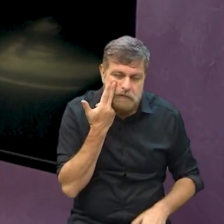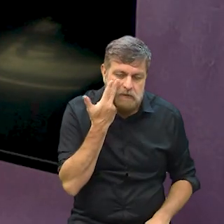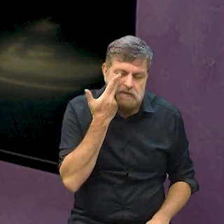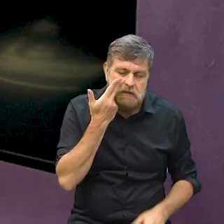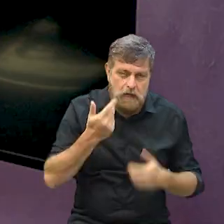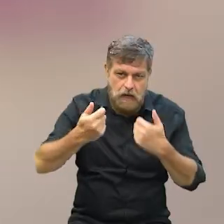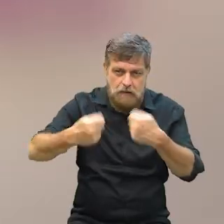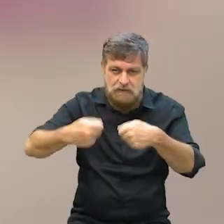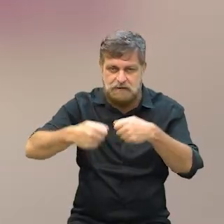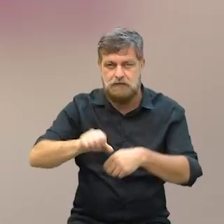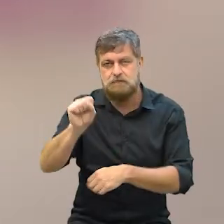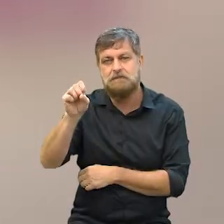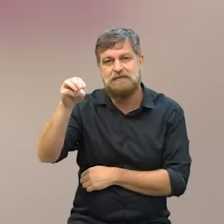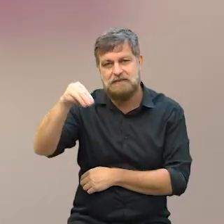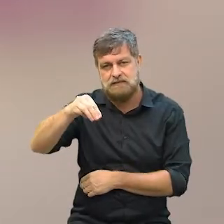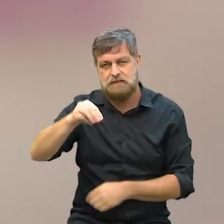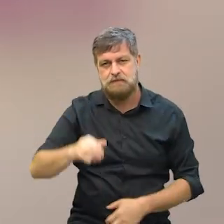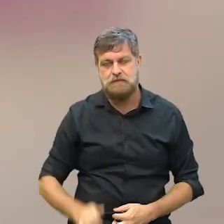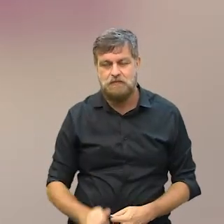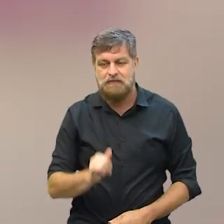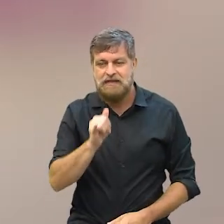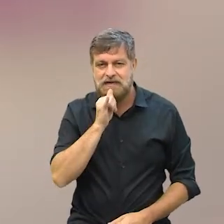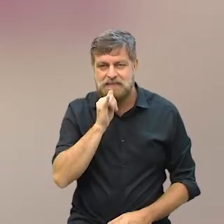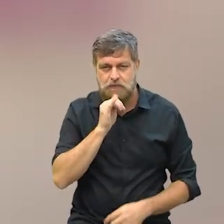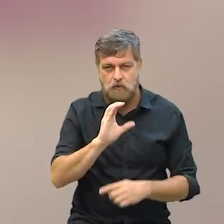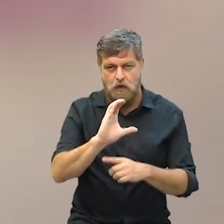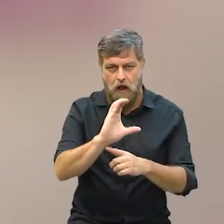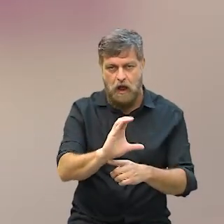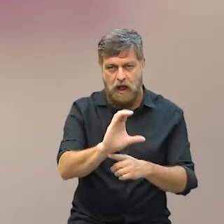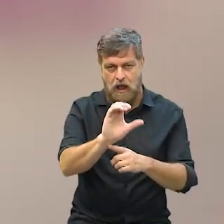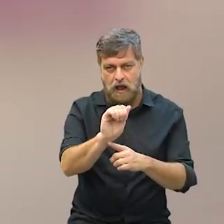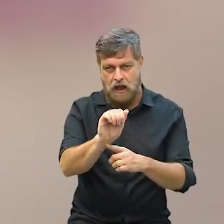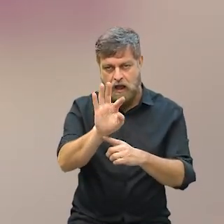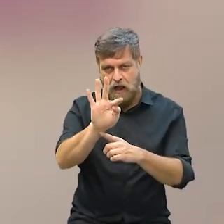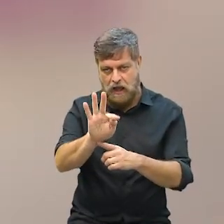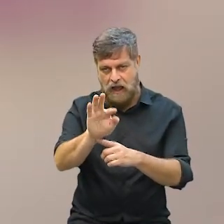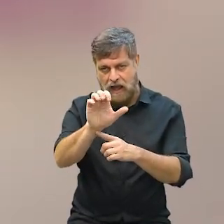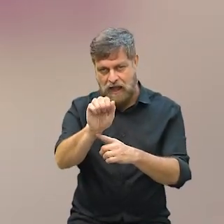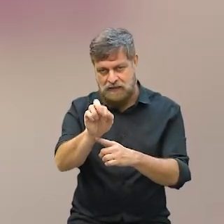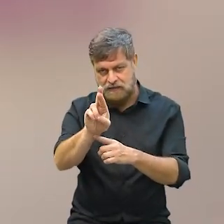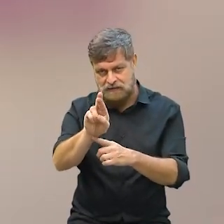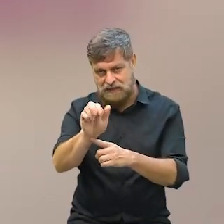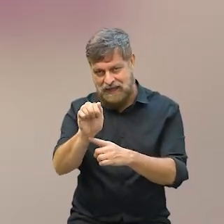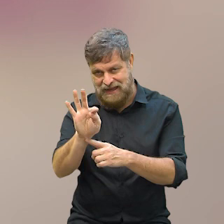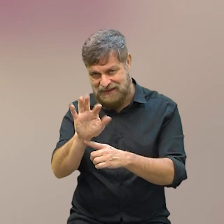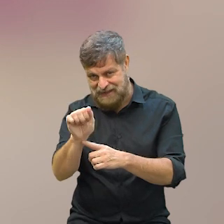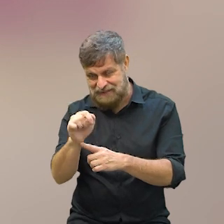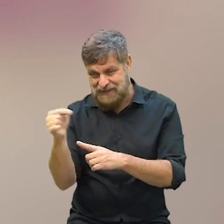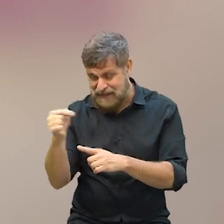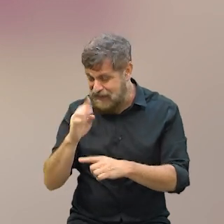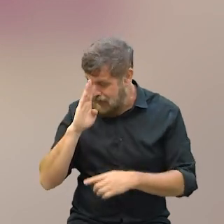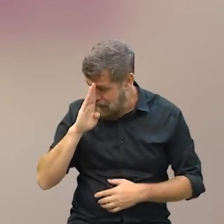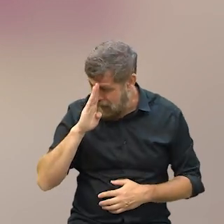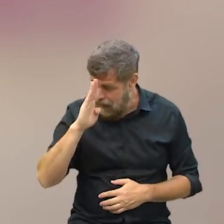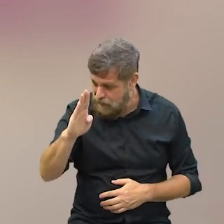nos olhos? Sim, então, a catarata, né, é a maior causa de